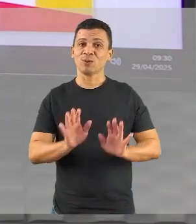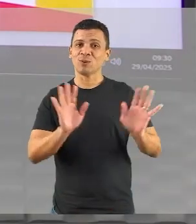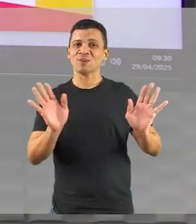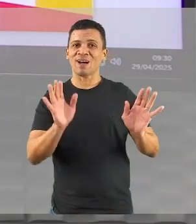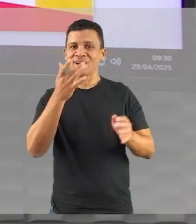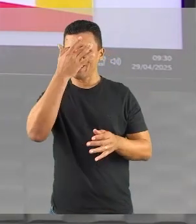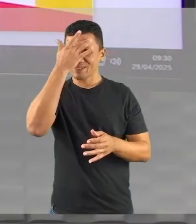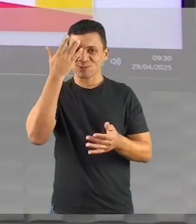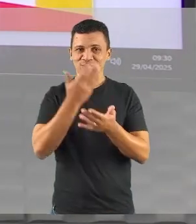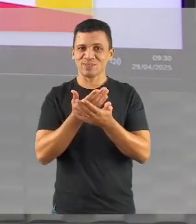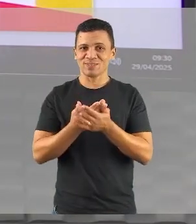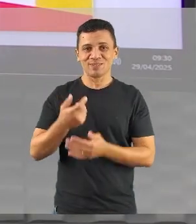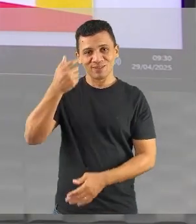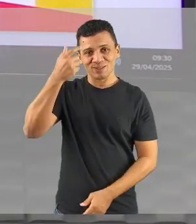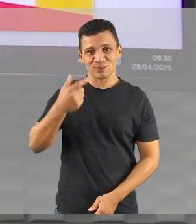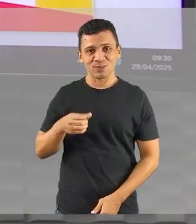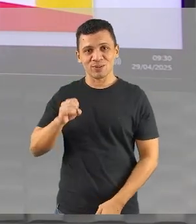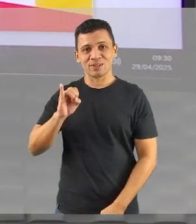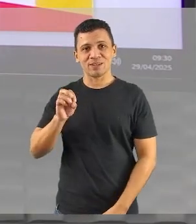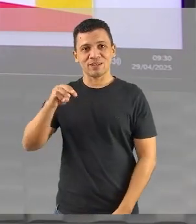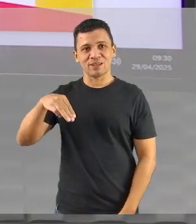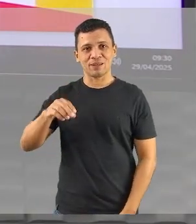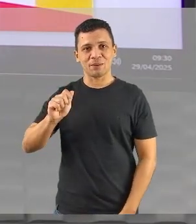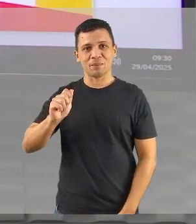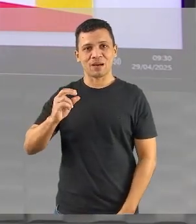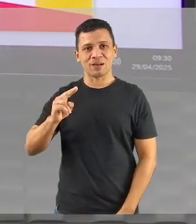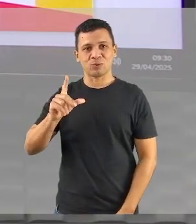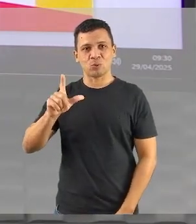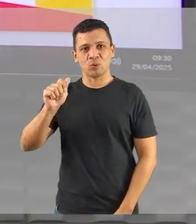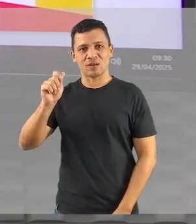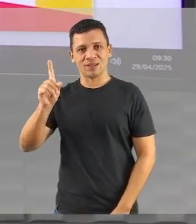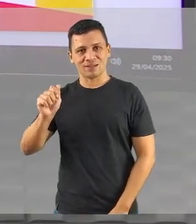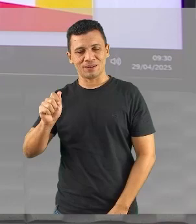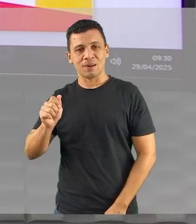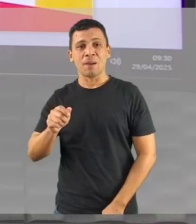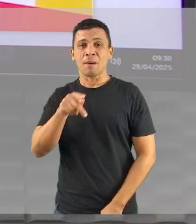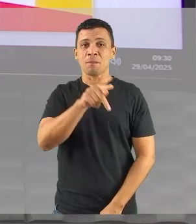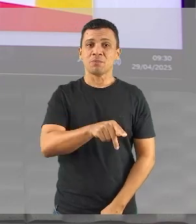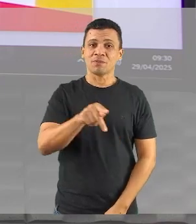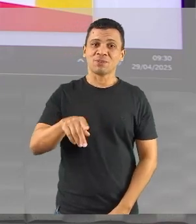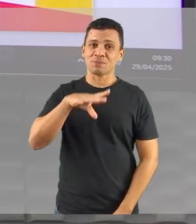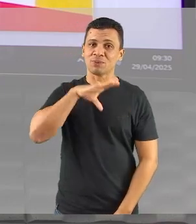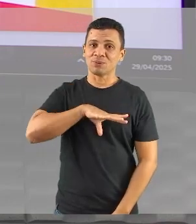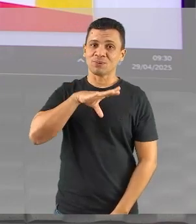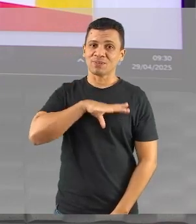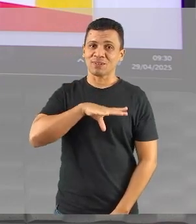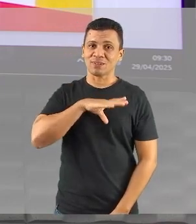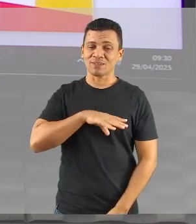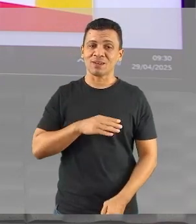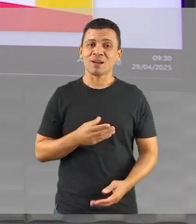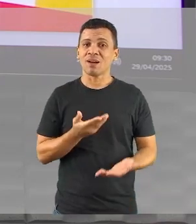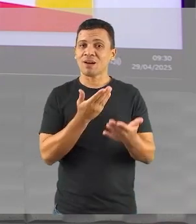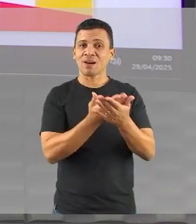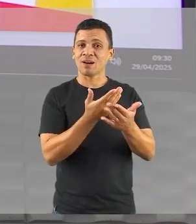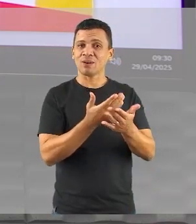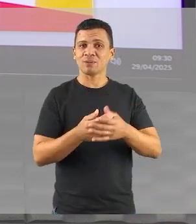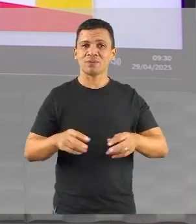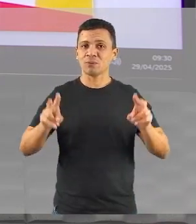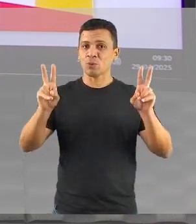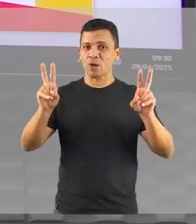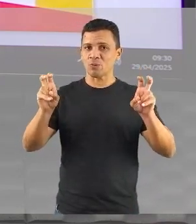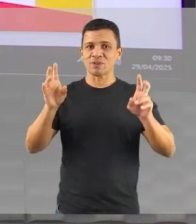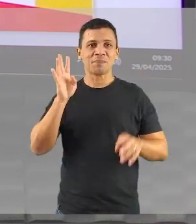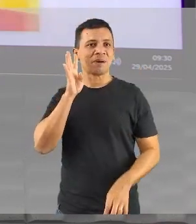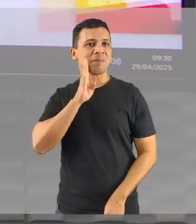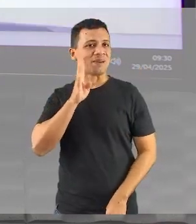Olá, estudantes! Eu sou Imaculada Oliveira, professora de língua portuguesa, e a gente vai começar mais uma aula, um tema bem legal que a gente vai trabalhar